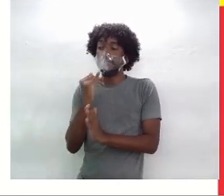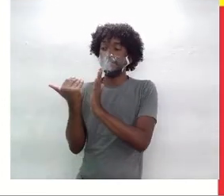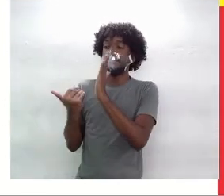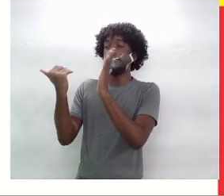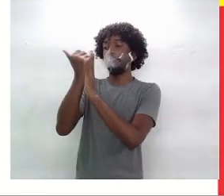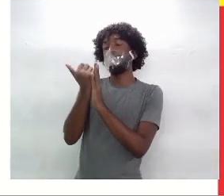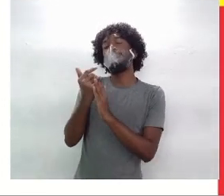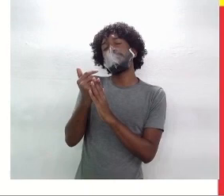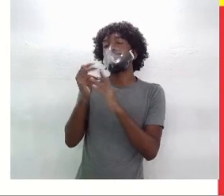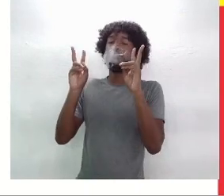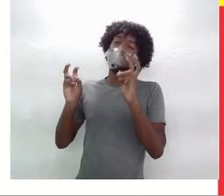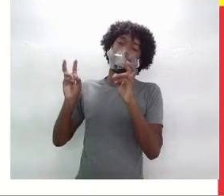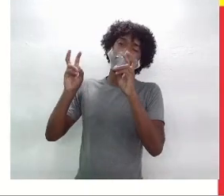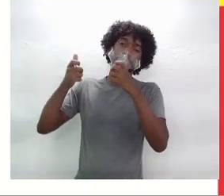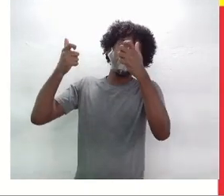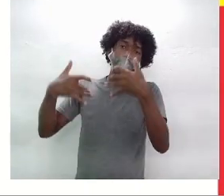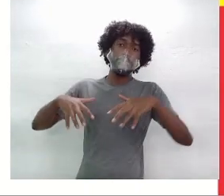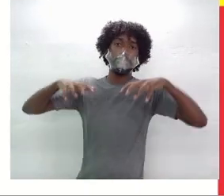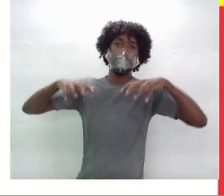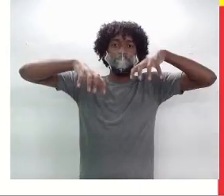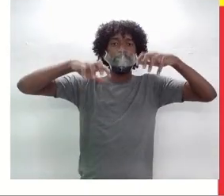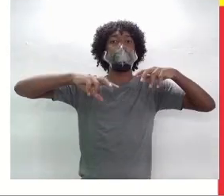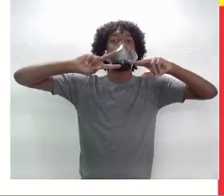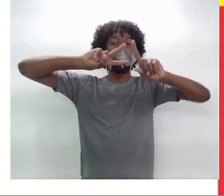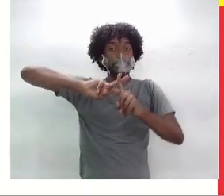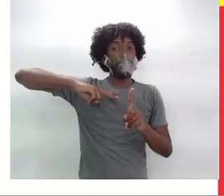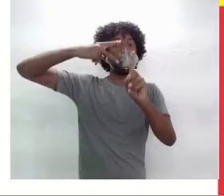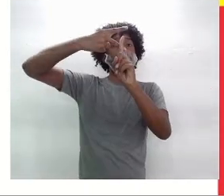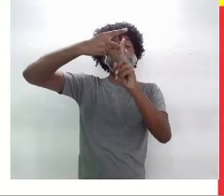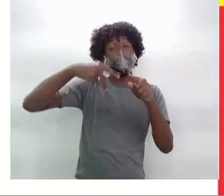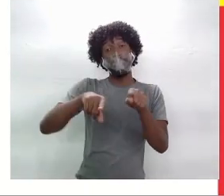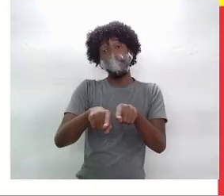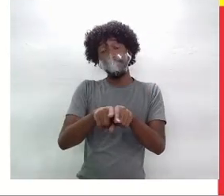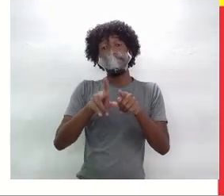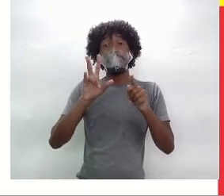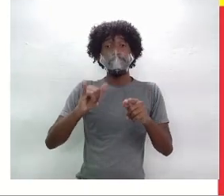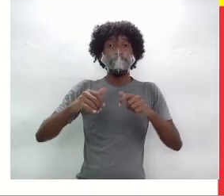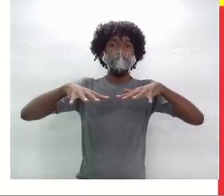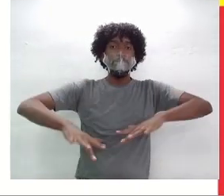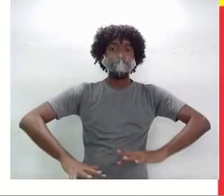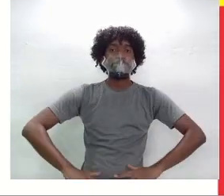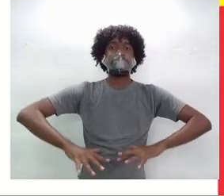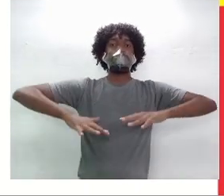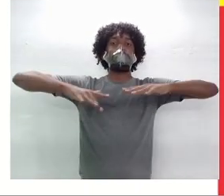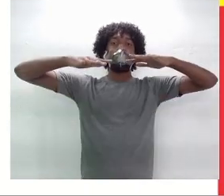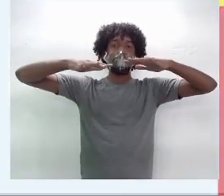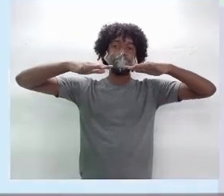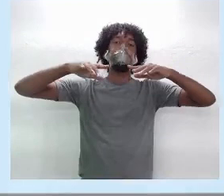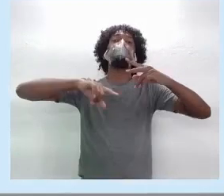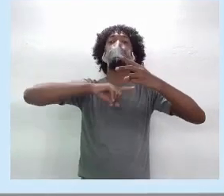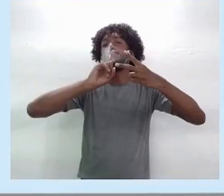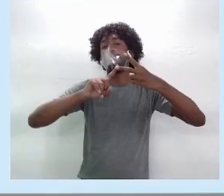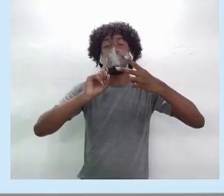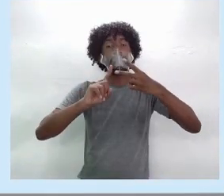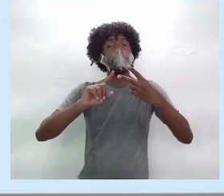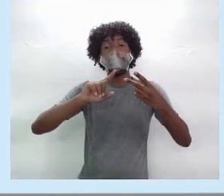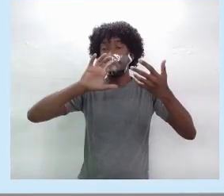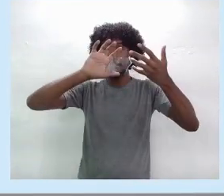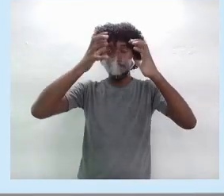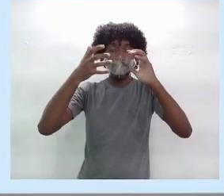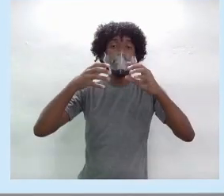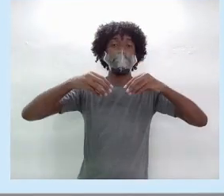da questão da tempestade, que vai vir a questão aí da inundação, tem a